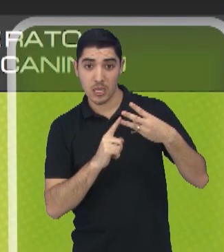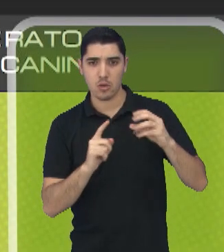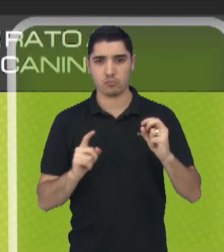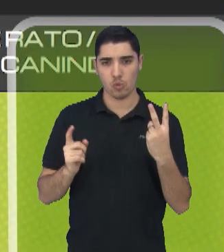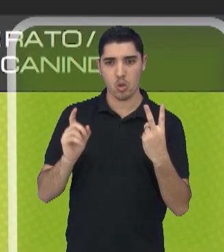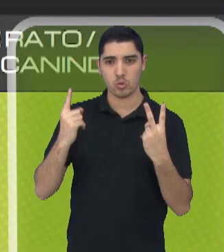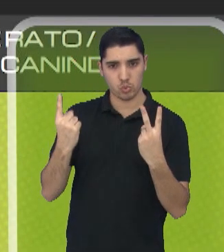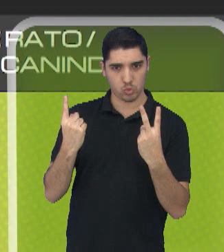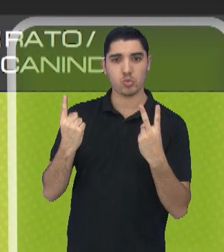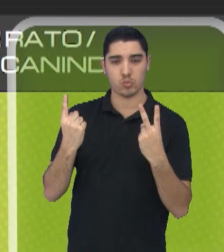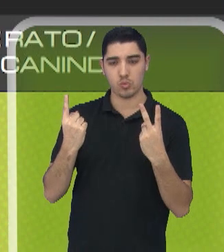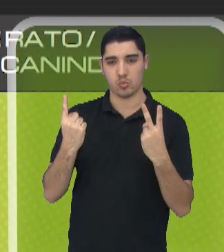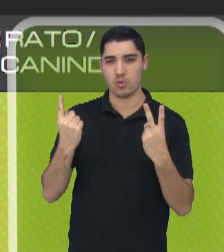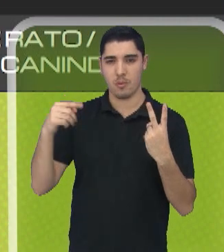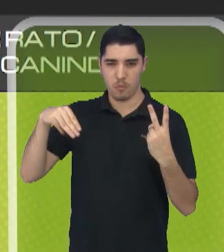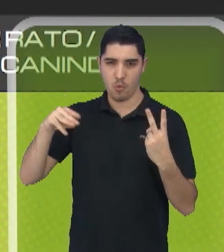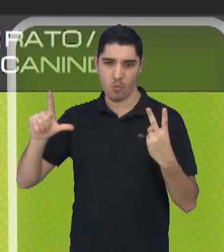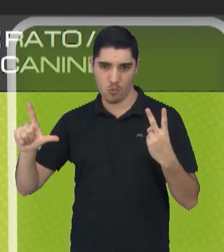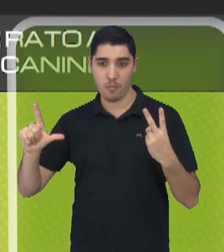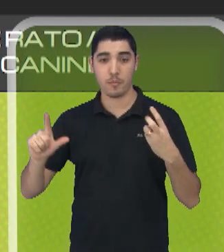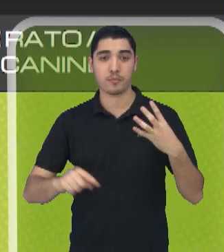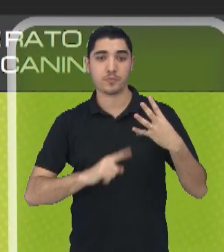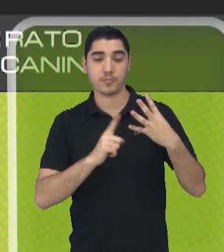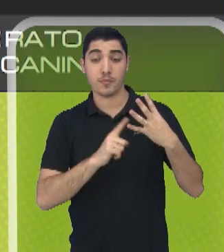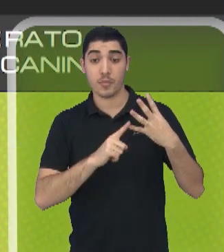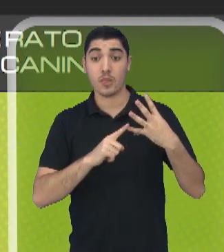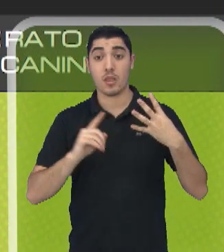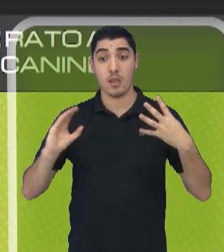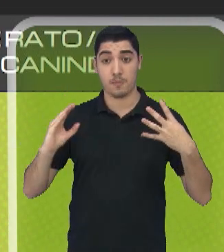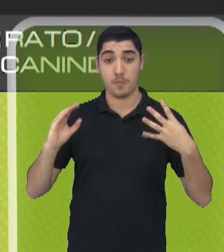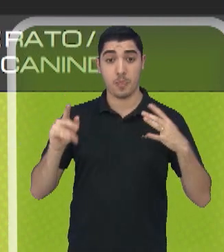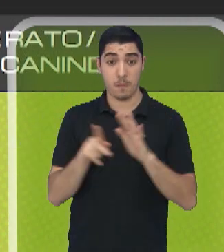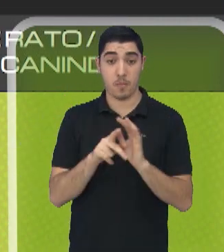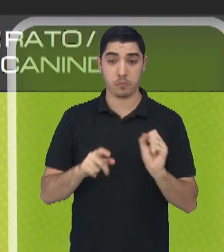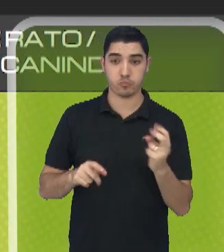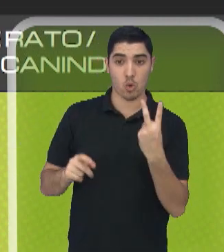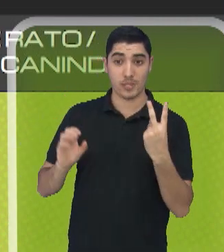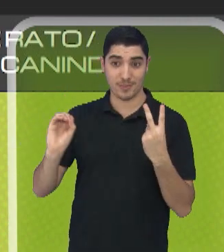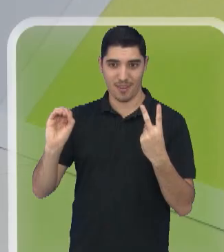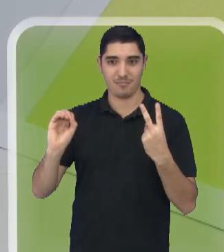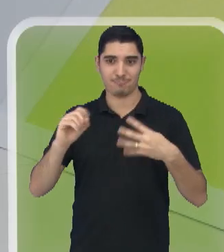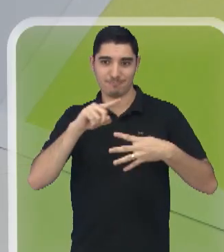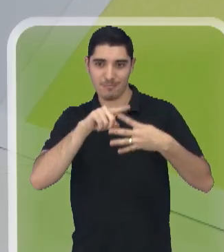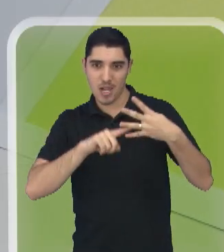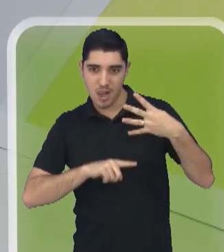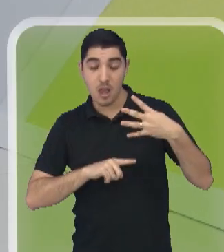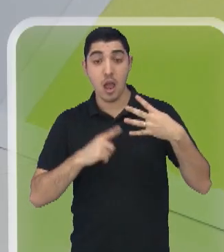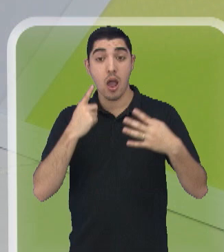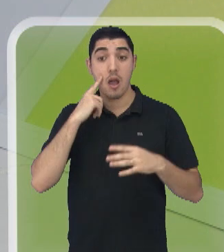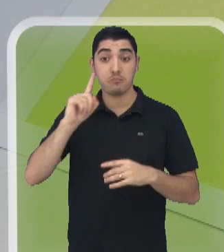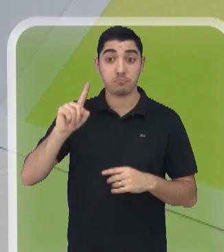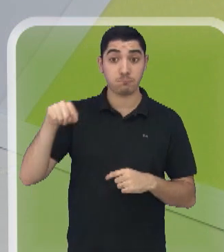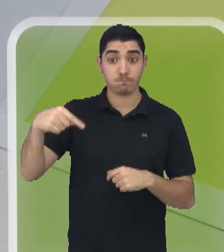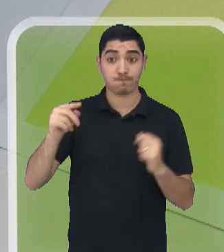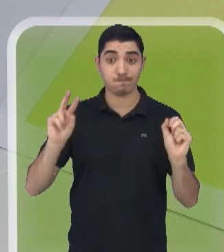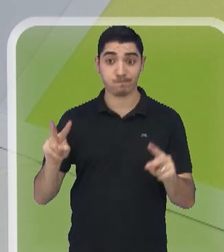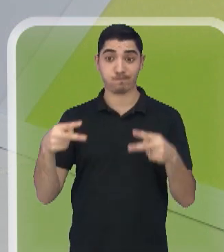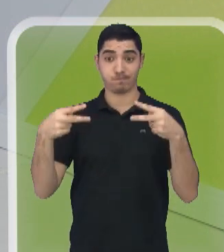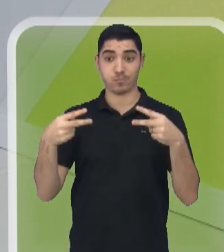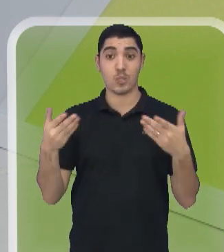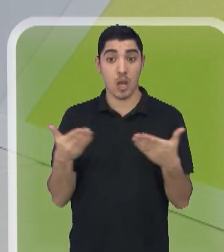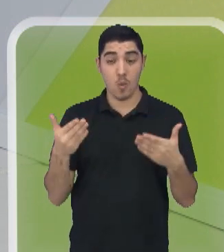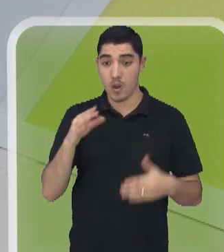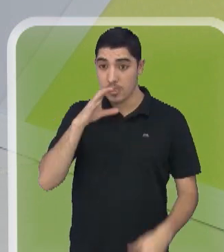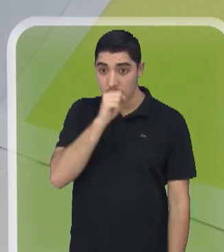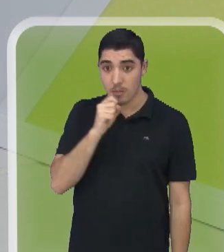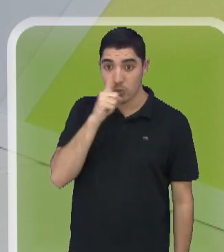cima de Monteiro Lobato. E o Freitas bateu o Unidos do Banhado. Vamos ver como é que ficaram os confrontos de semifinais? Já acontece no